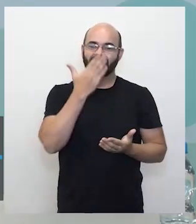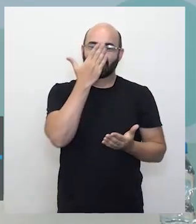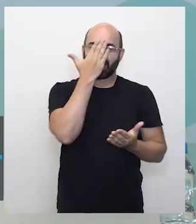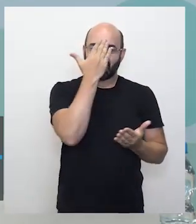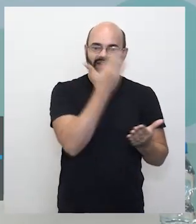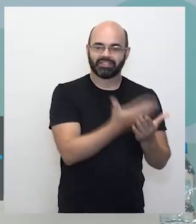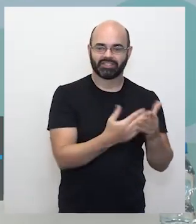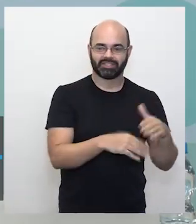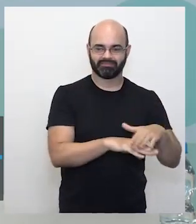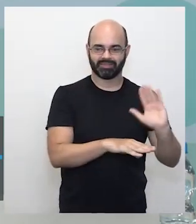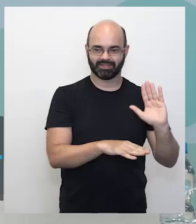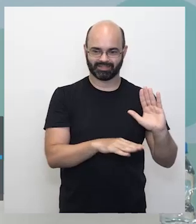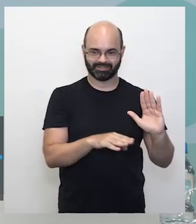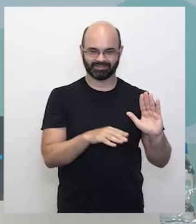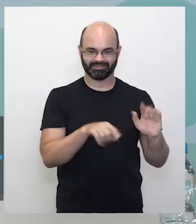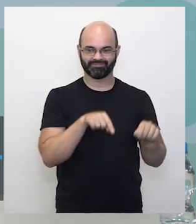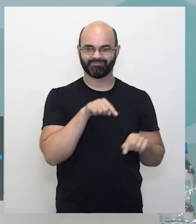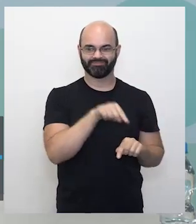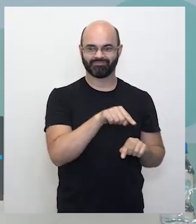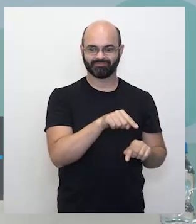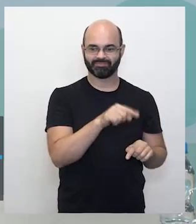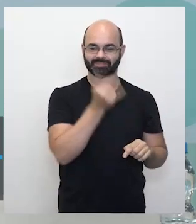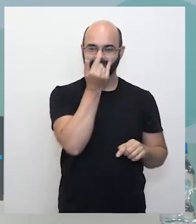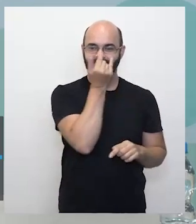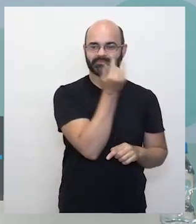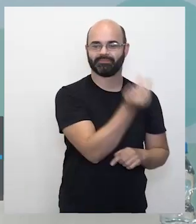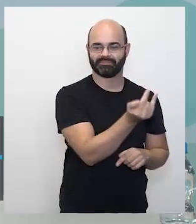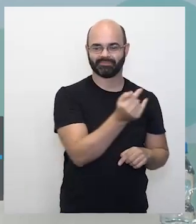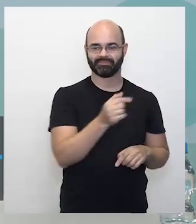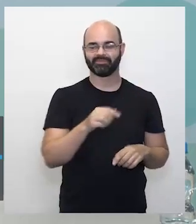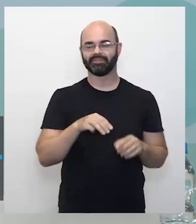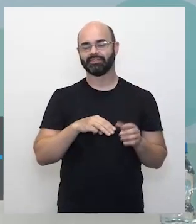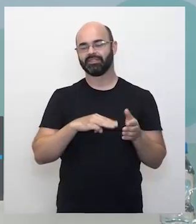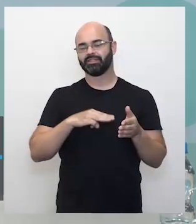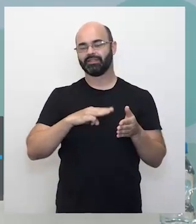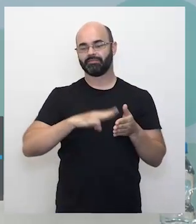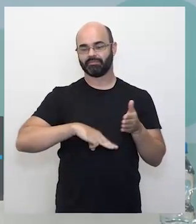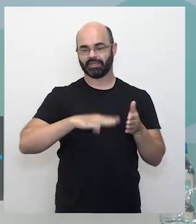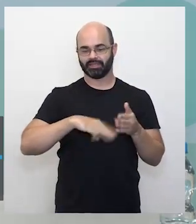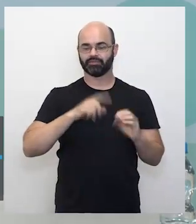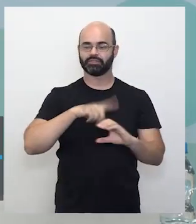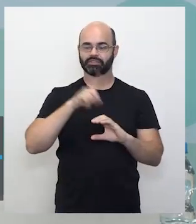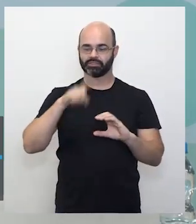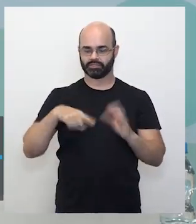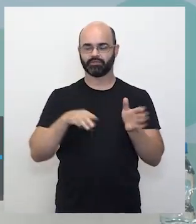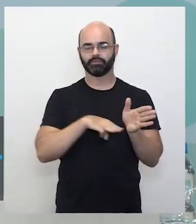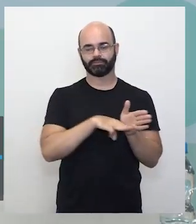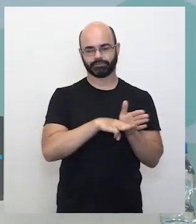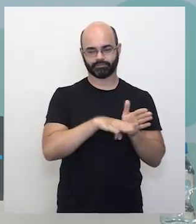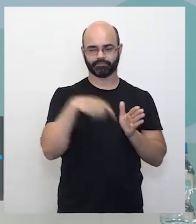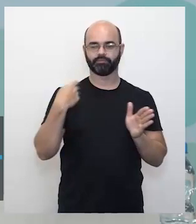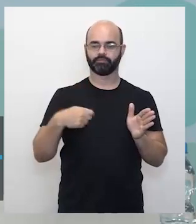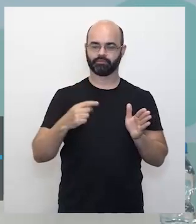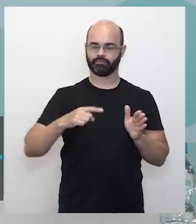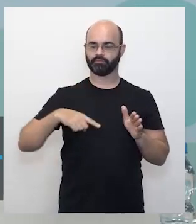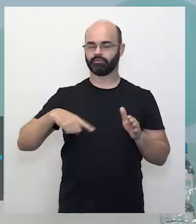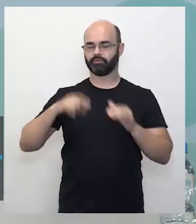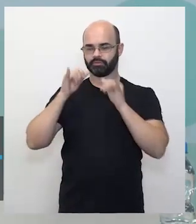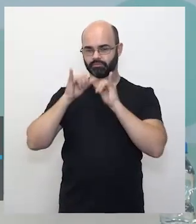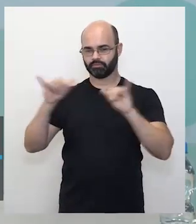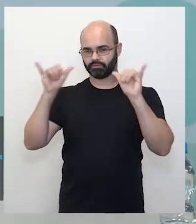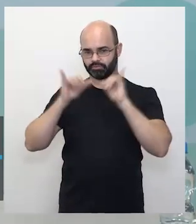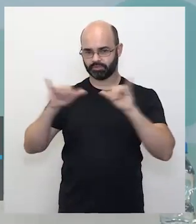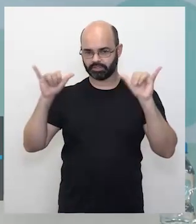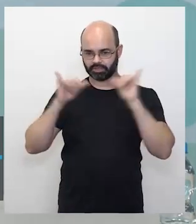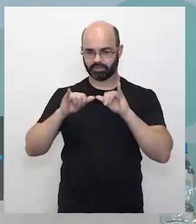vezes quando a gente fala sobre método científico, por mais que tenha que existir uma metodologia para você publicar um trabalho, você tem que